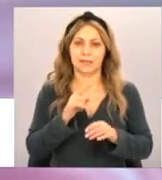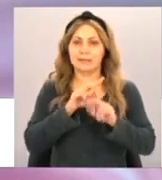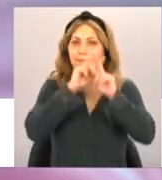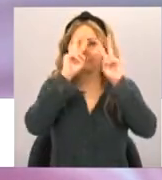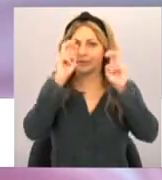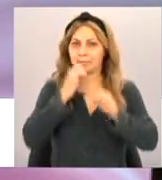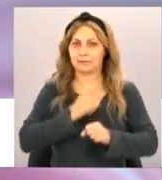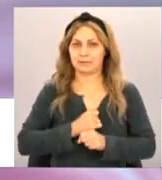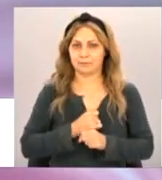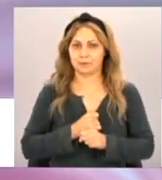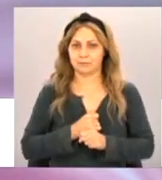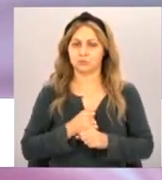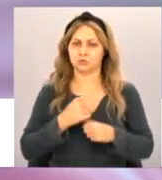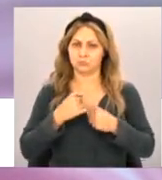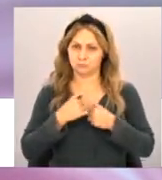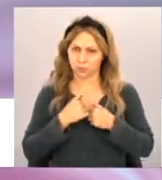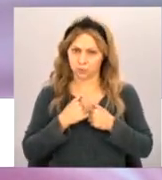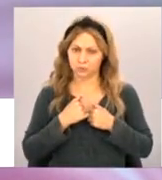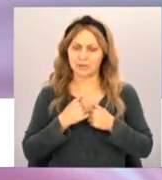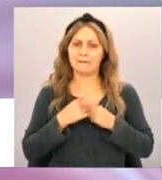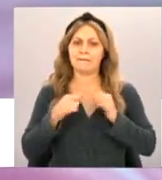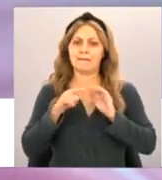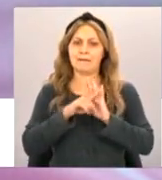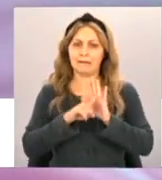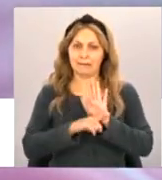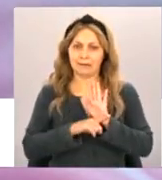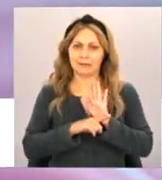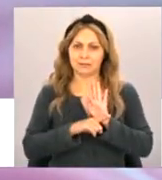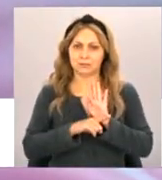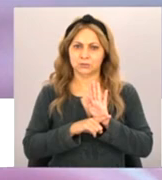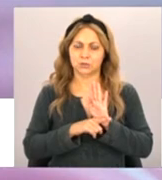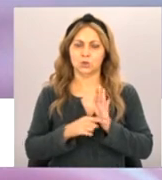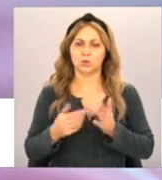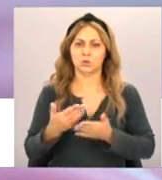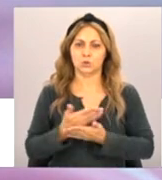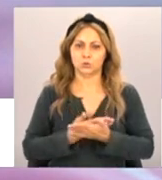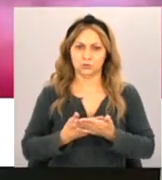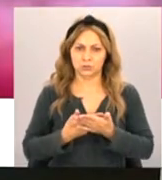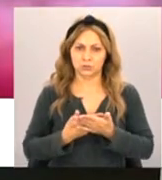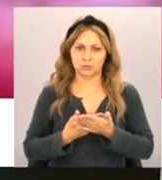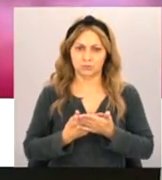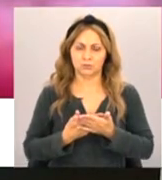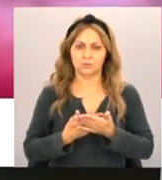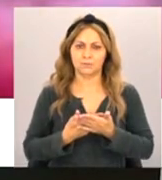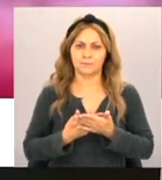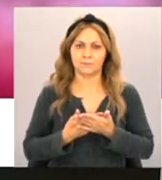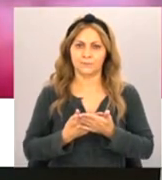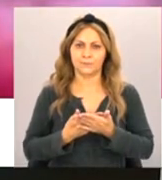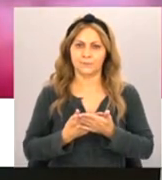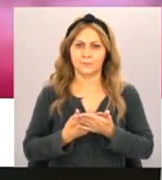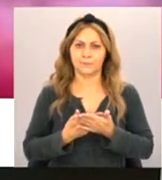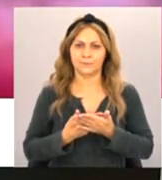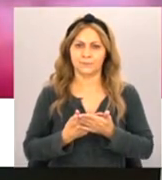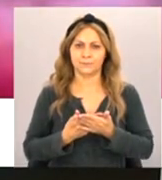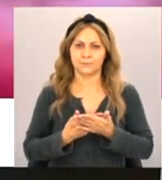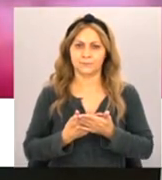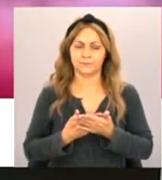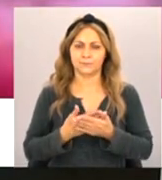importante claro que acompanhamos medidas que tem a ver com o reforço da negociação coletiva com a